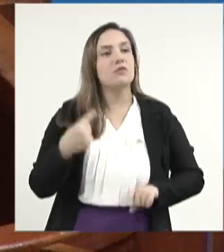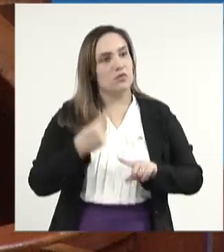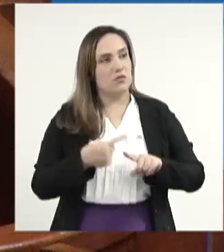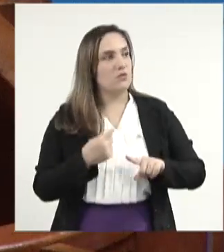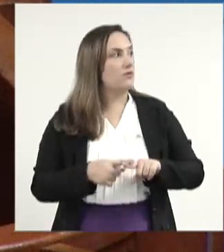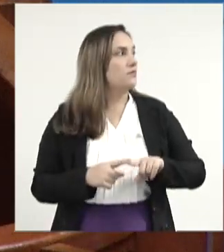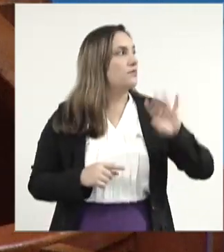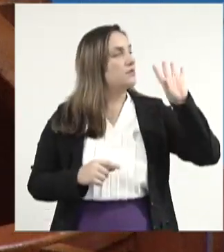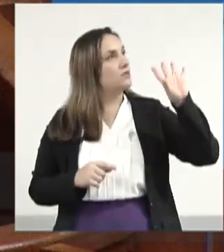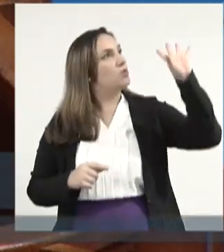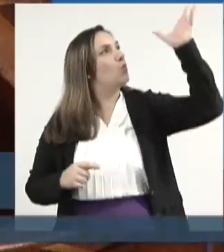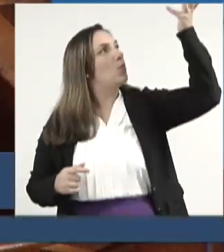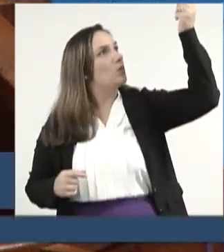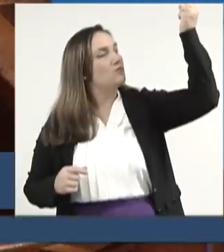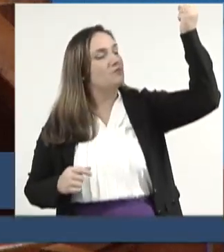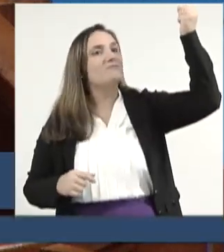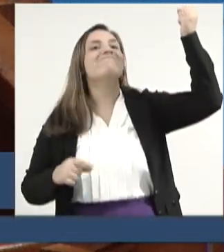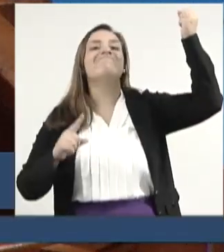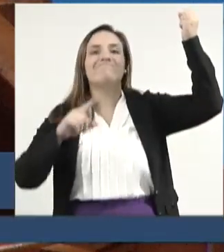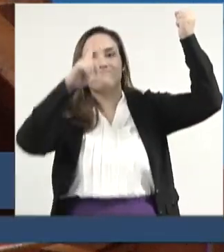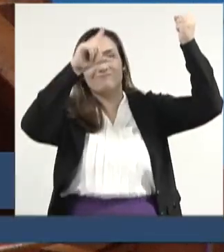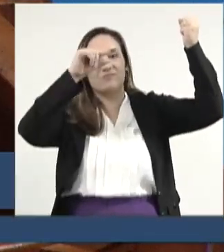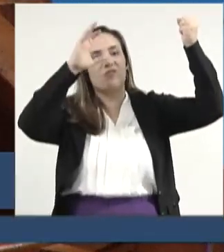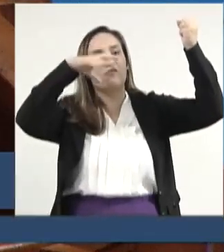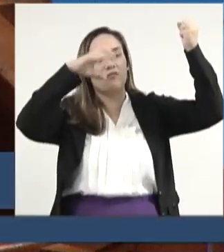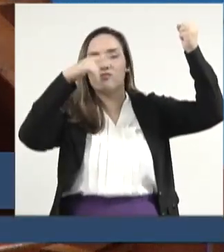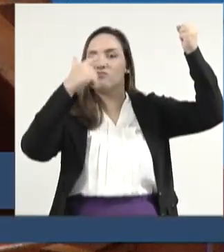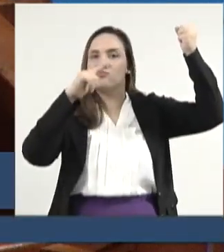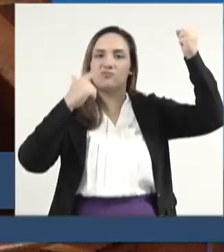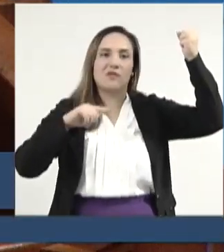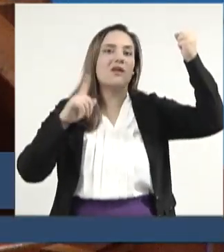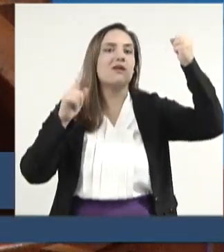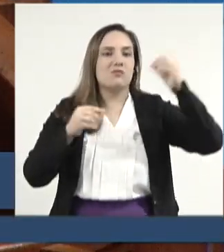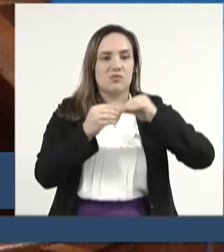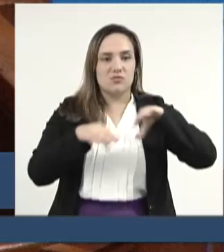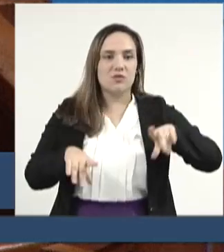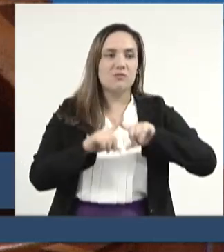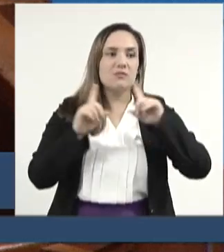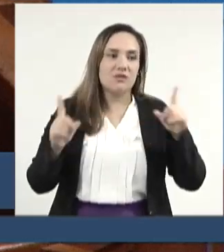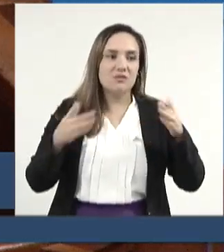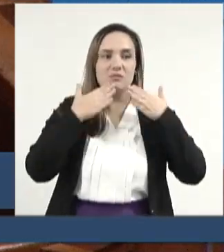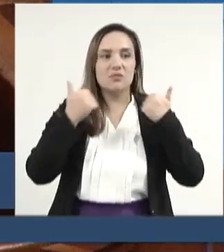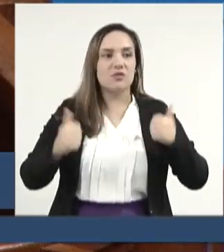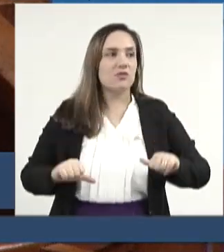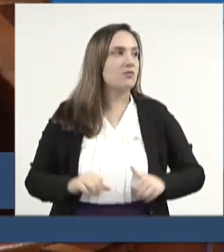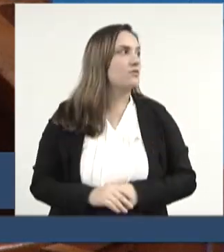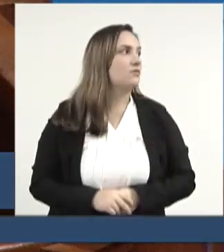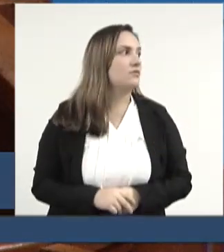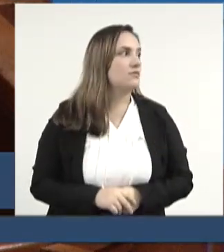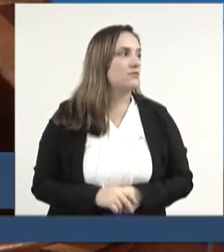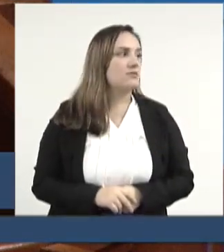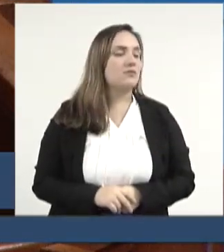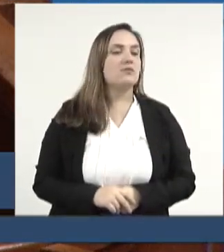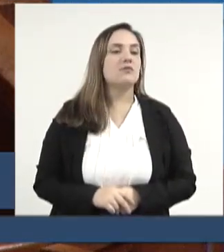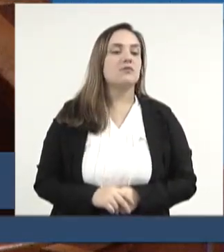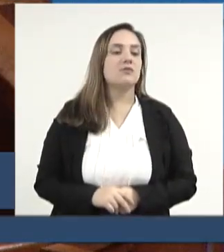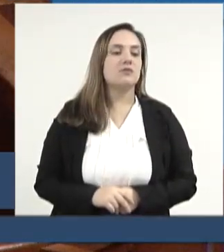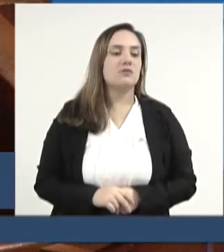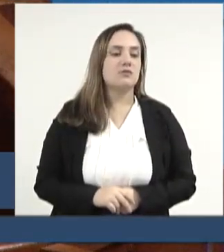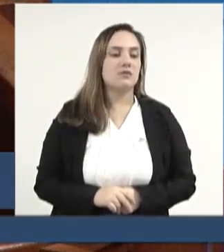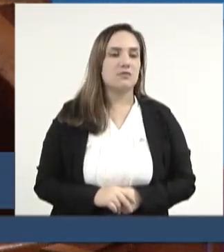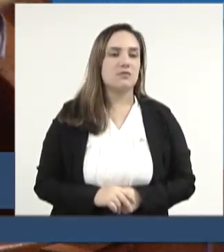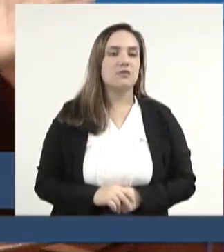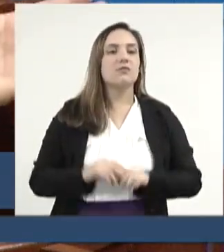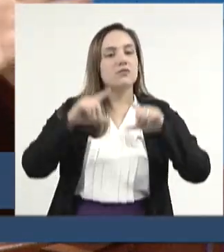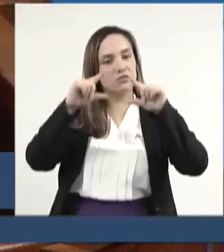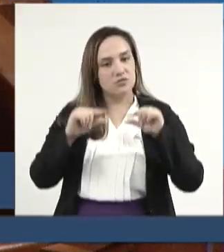na redução da safra. Mas o maior problema em termos de volume é realmente a redução